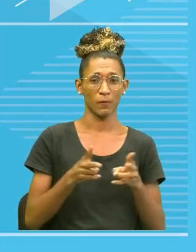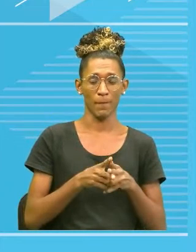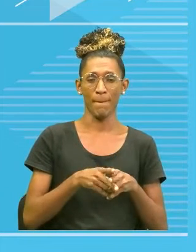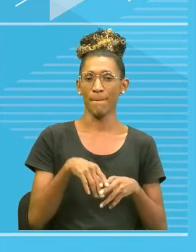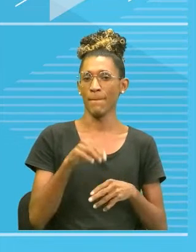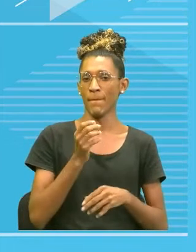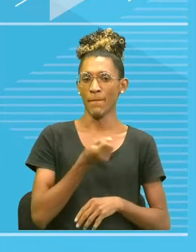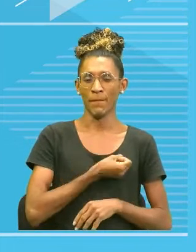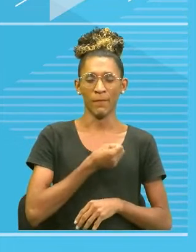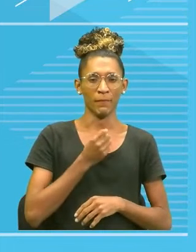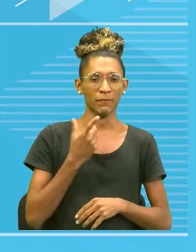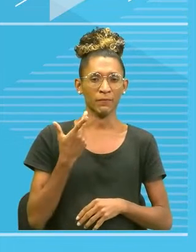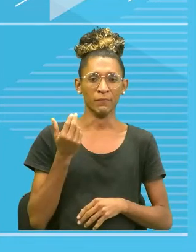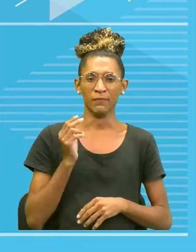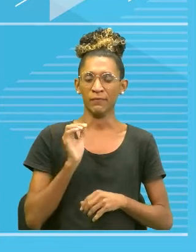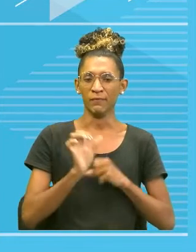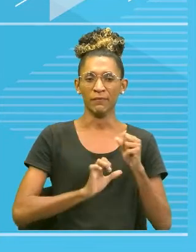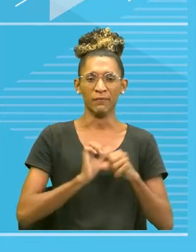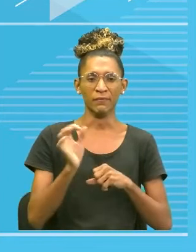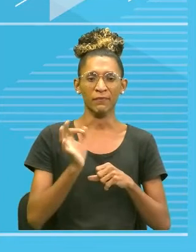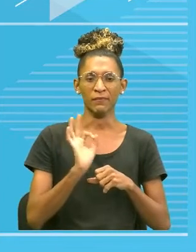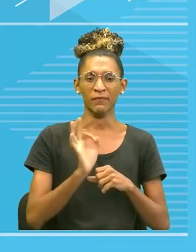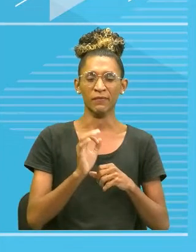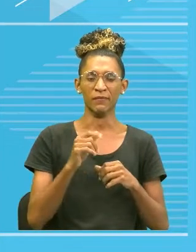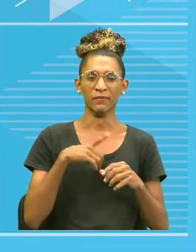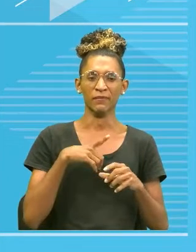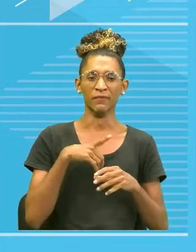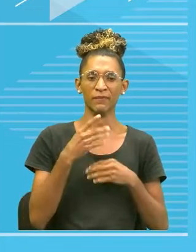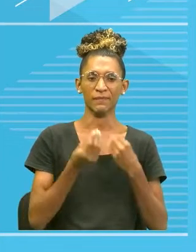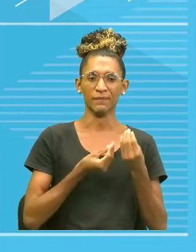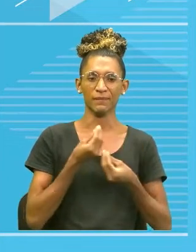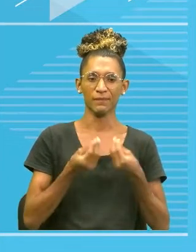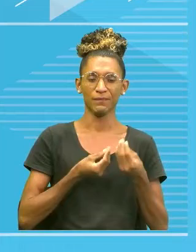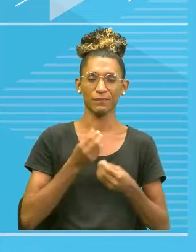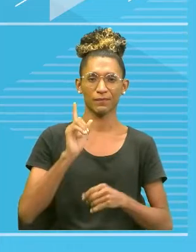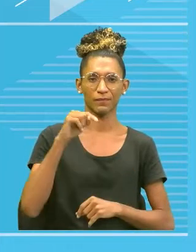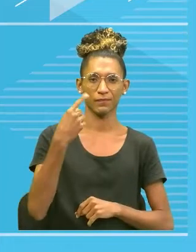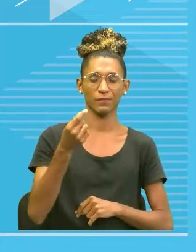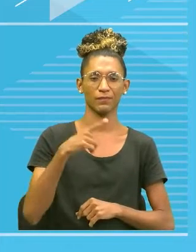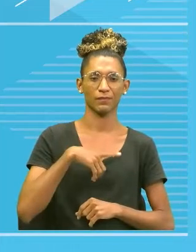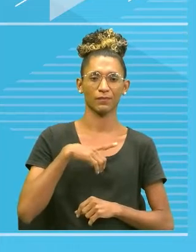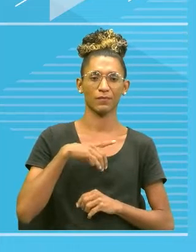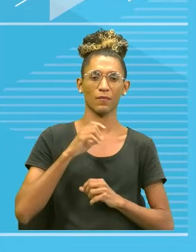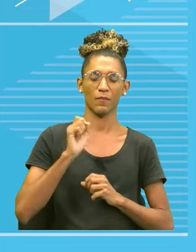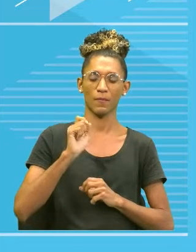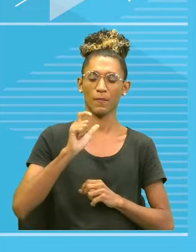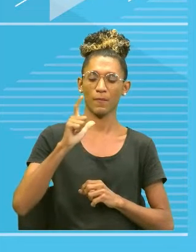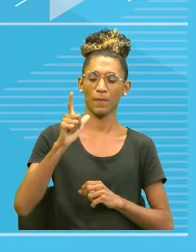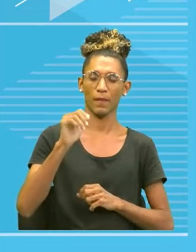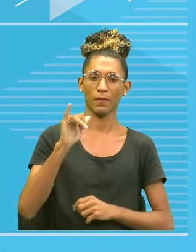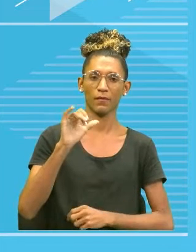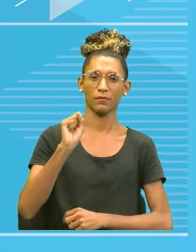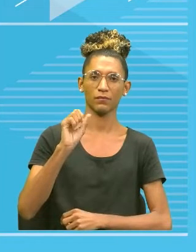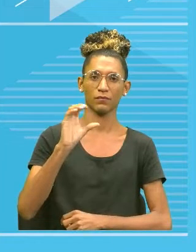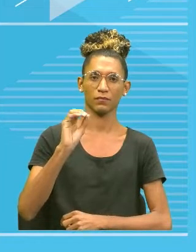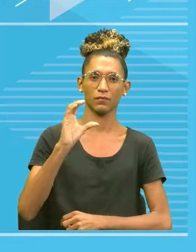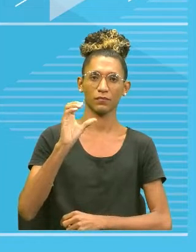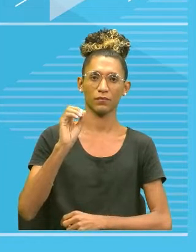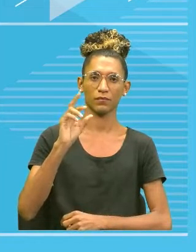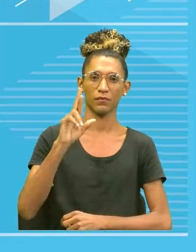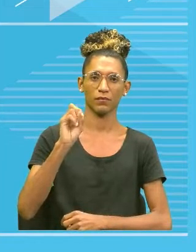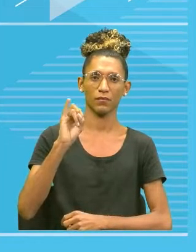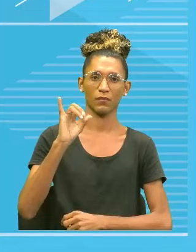ele tem essa perda de volume, você tem uma compressão isobárica, em seguida ele tem um aumento isocórico. Isocórico porque o